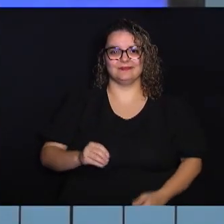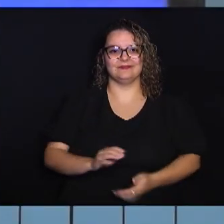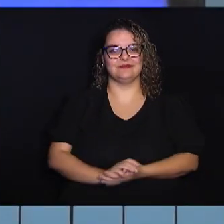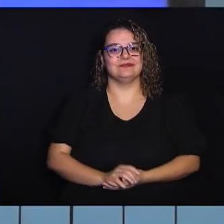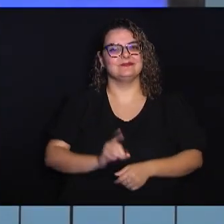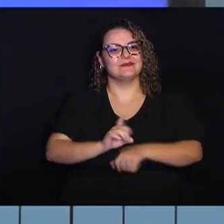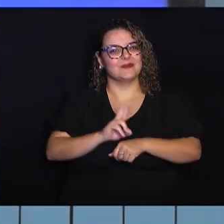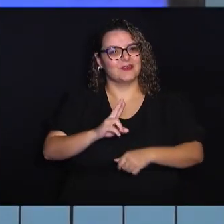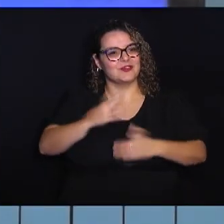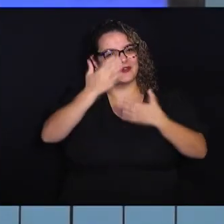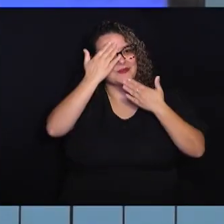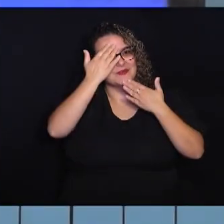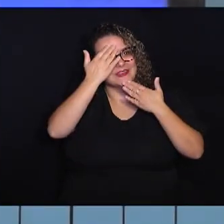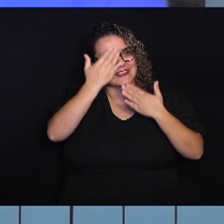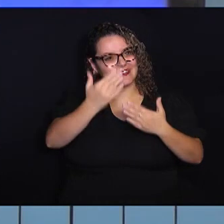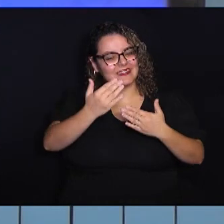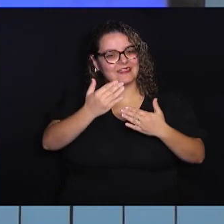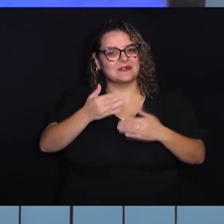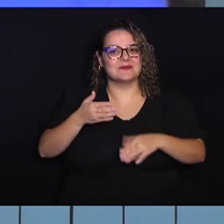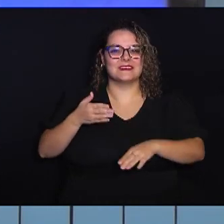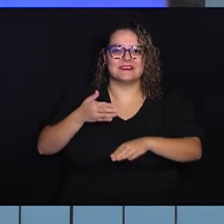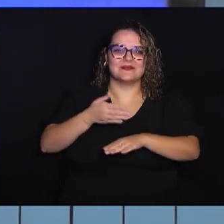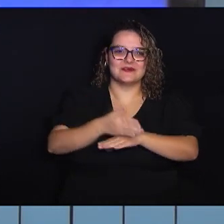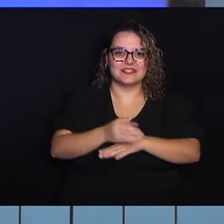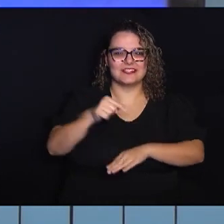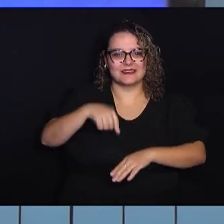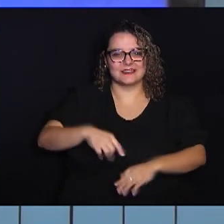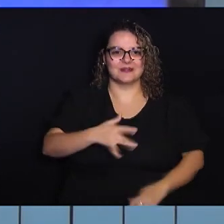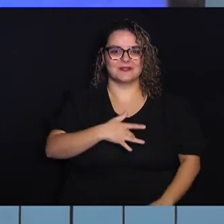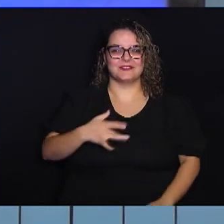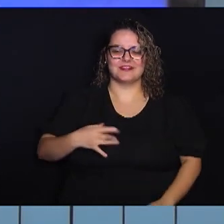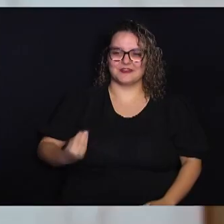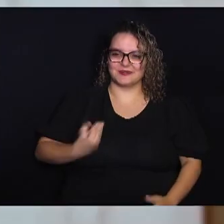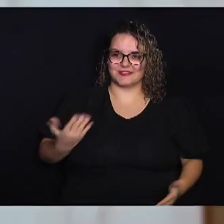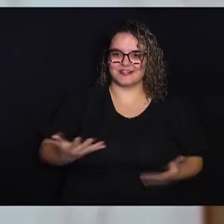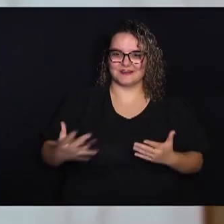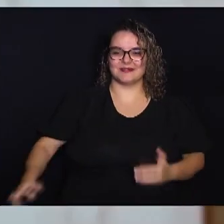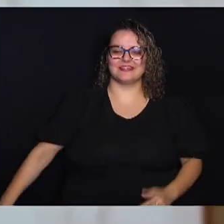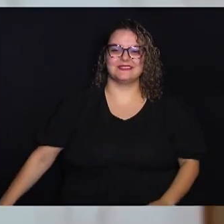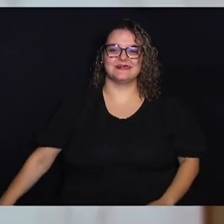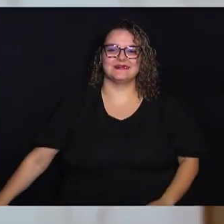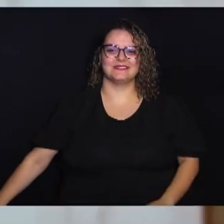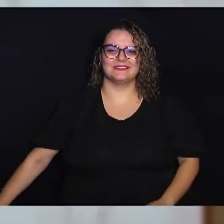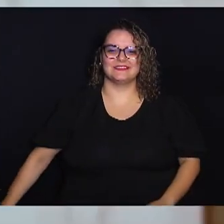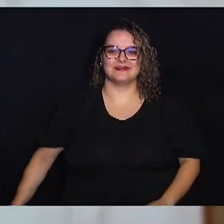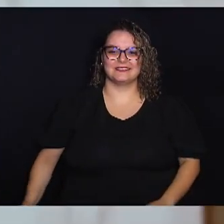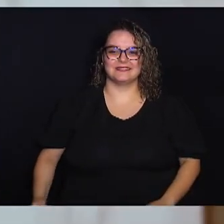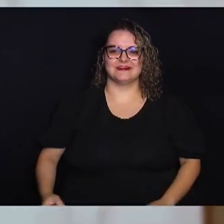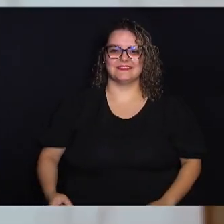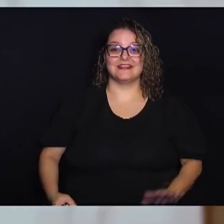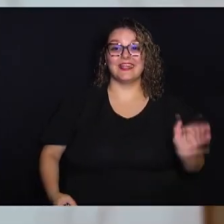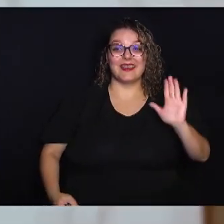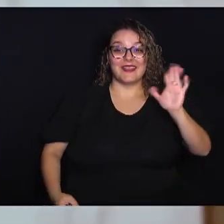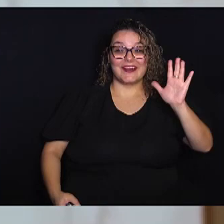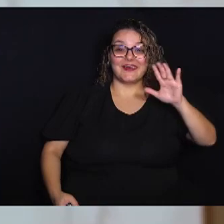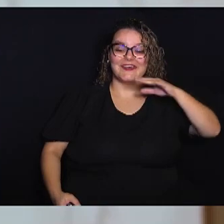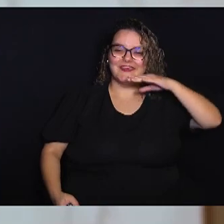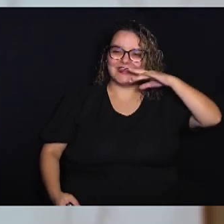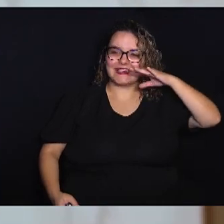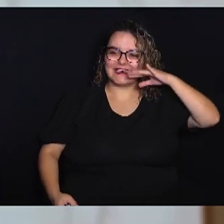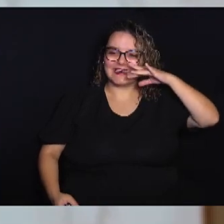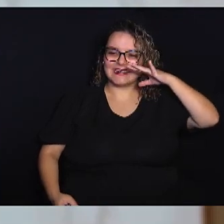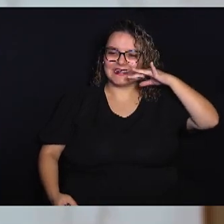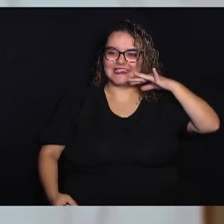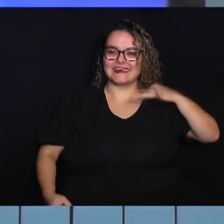Doutor Franco, muito obrigada pela sua participação aqui no Saúde à Vida. Oi, Ana Paula, tudo bem? Obrigado pelo